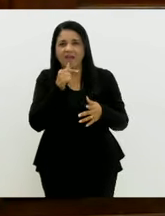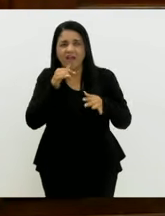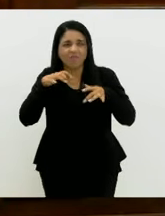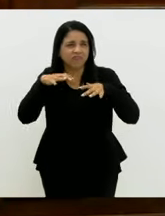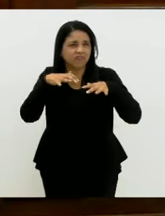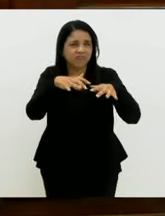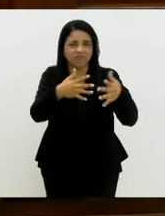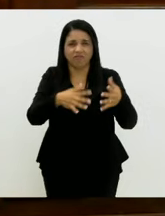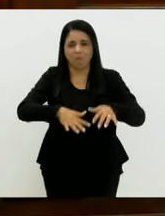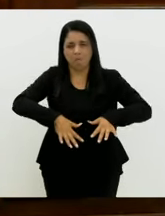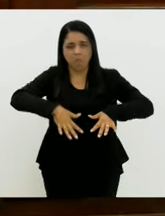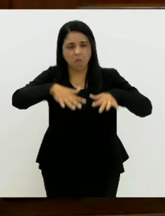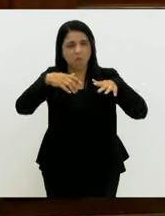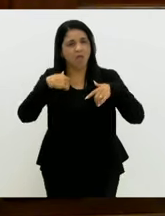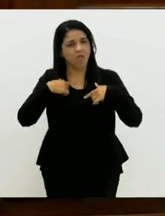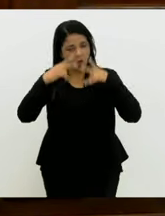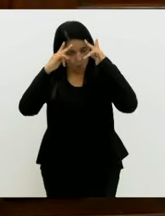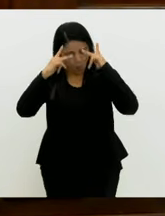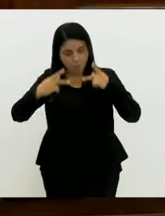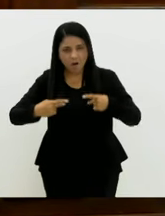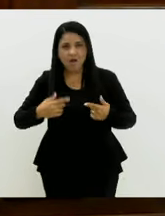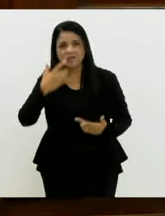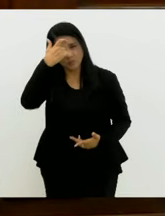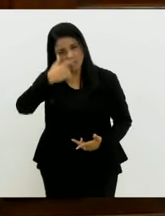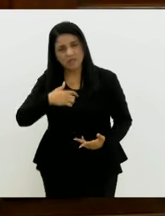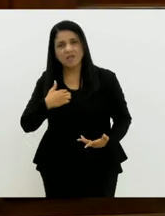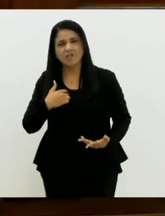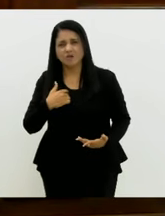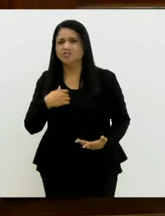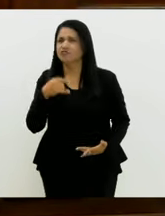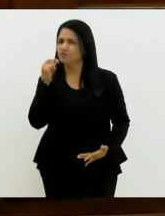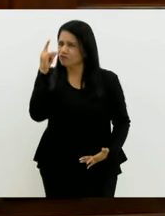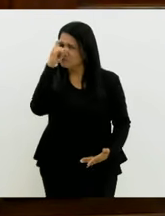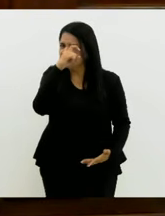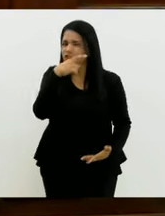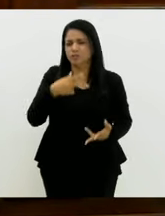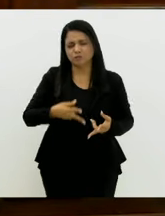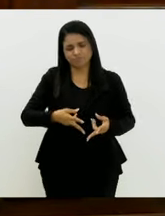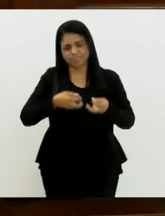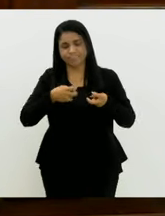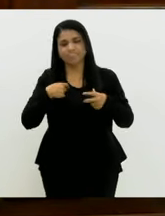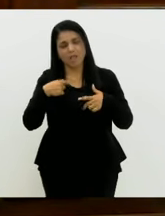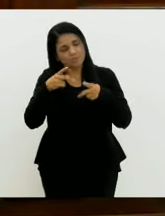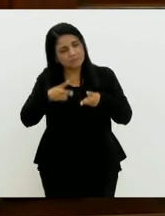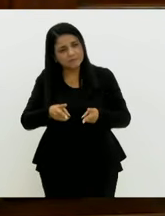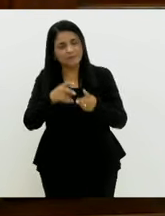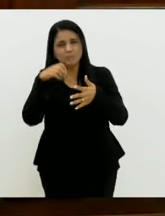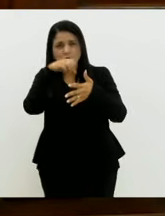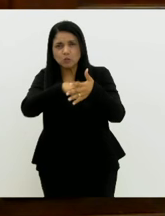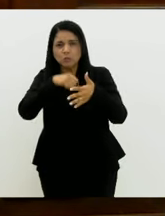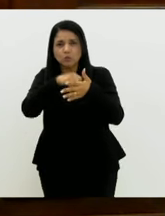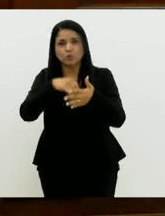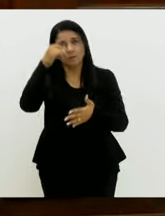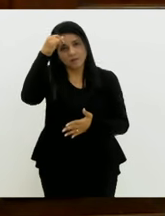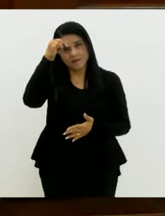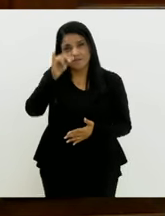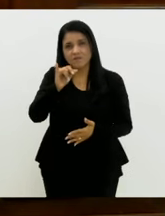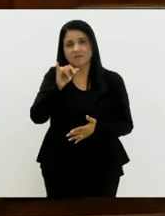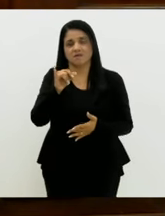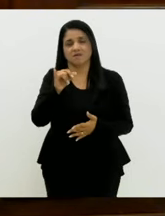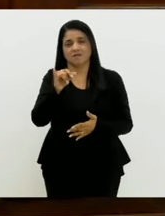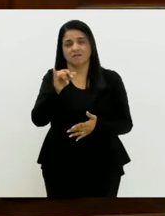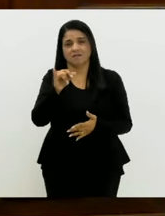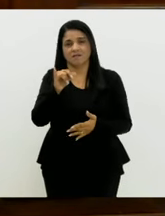ser humano, isso é muito duro. E é por isso que eu luto sempre pela prevenção.